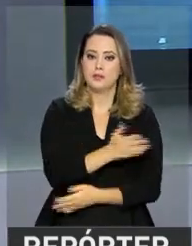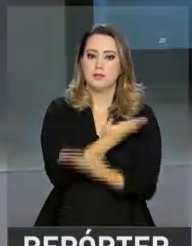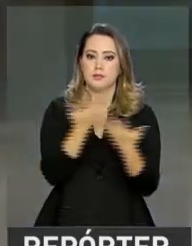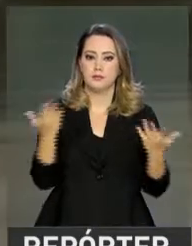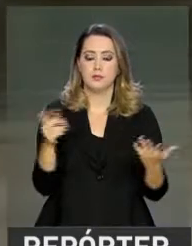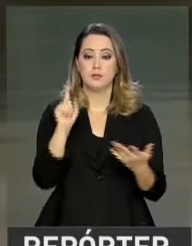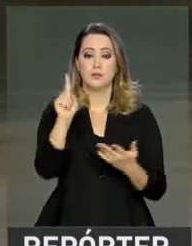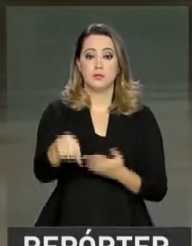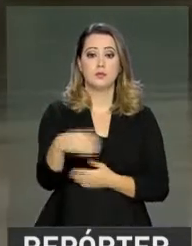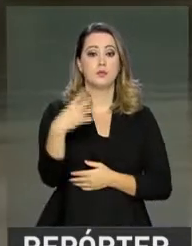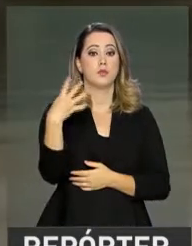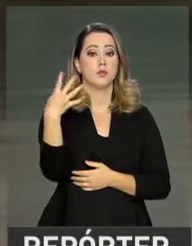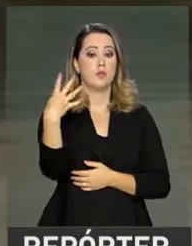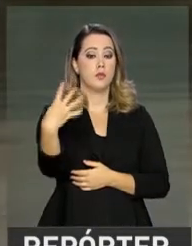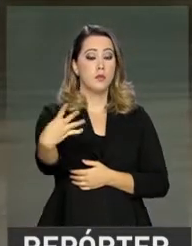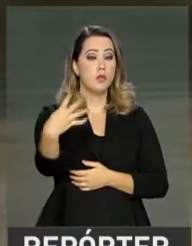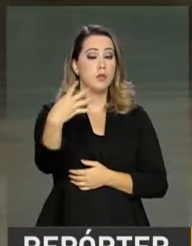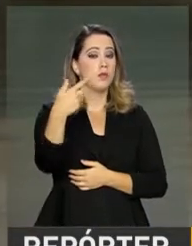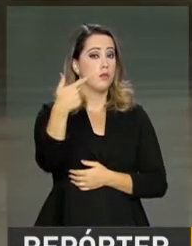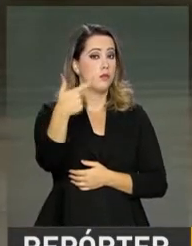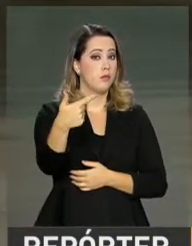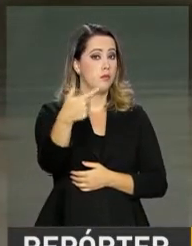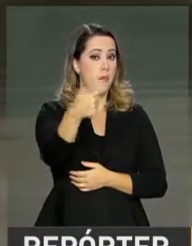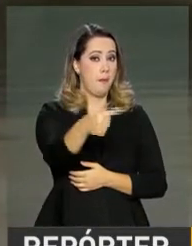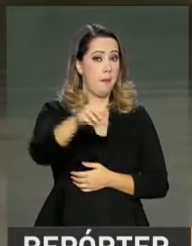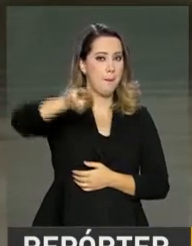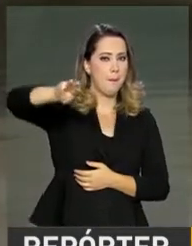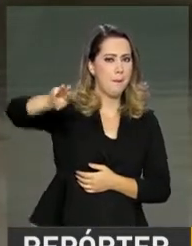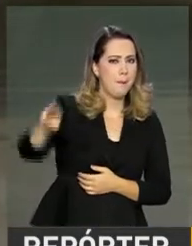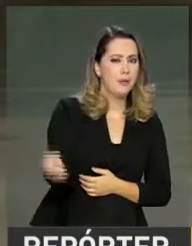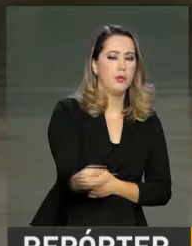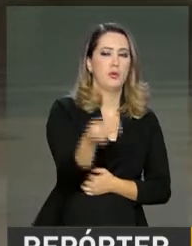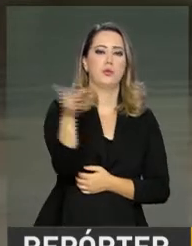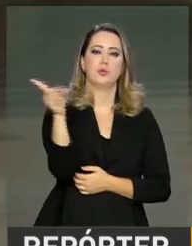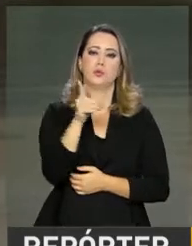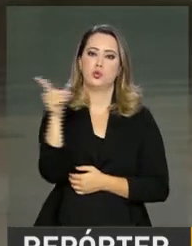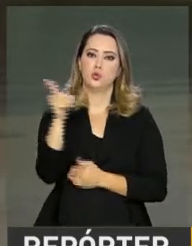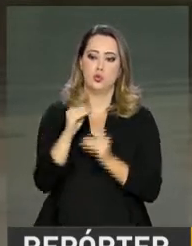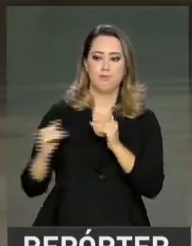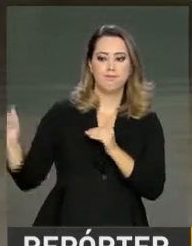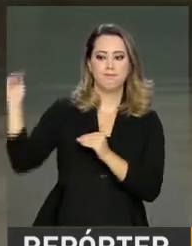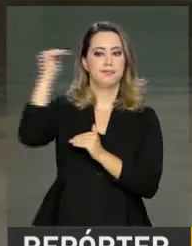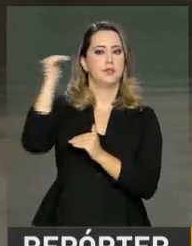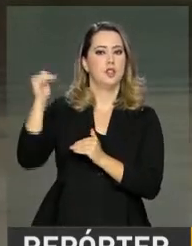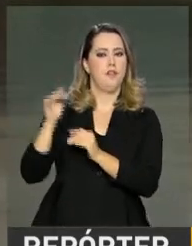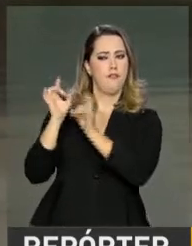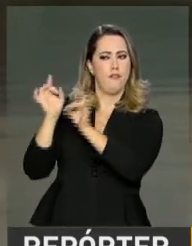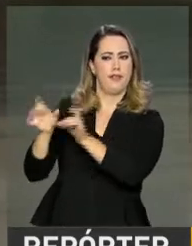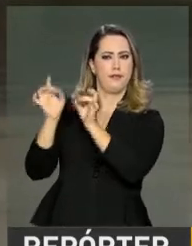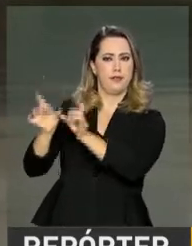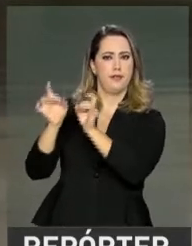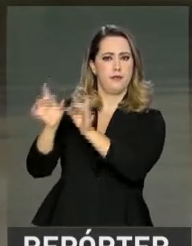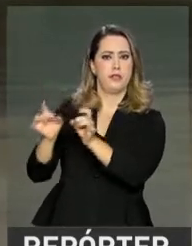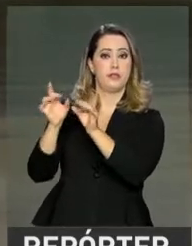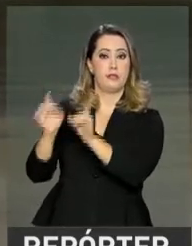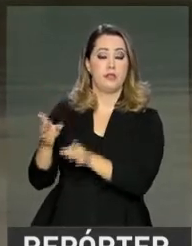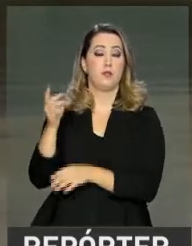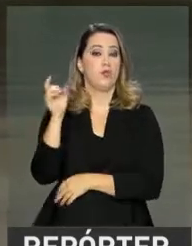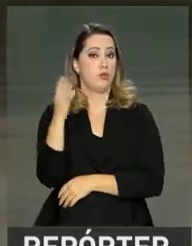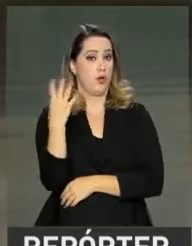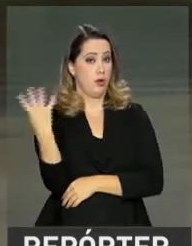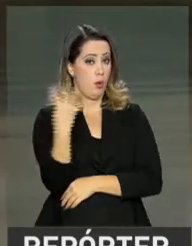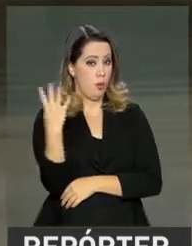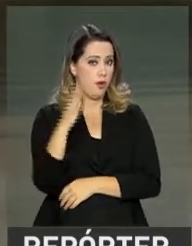todos são 427 milhões de dólares em superávit apenas na quarta semana do mês de novembro